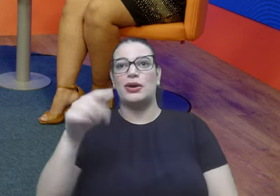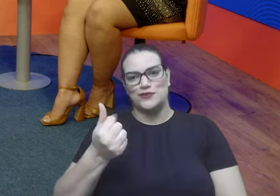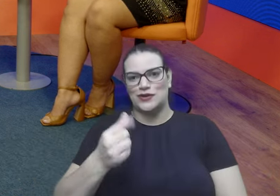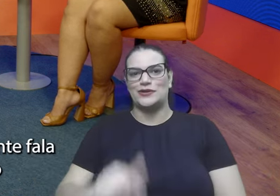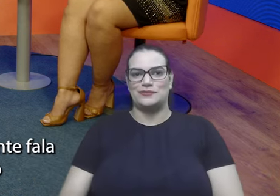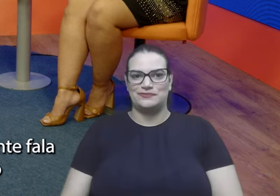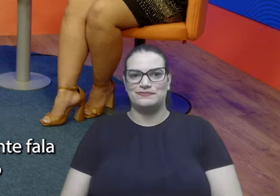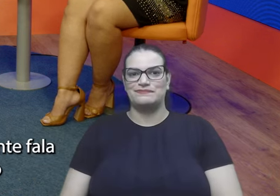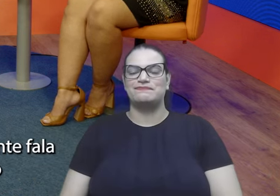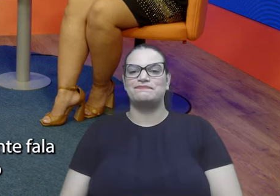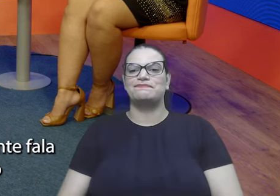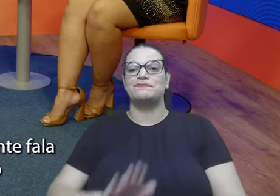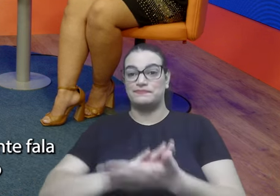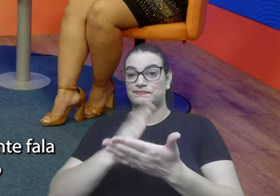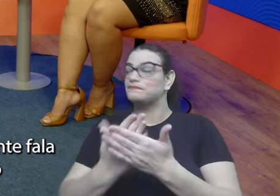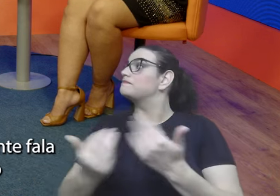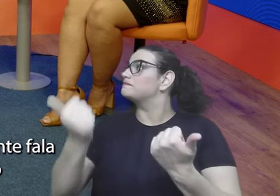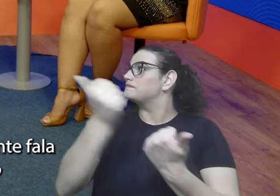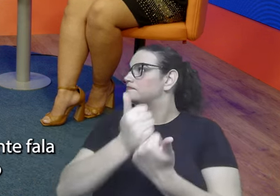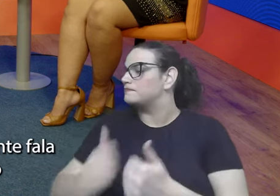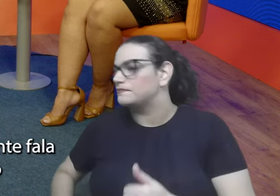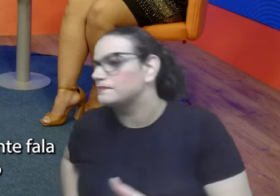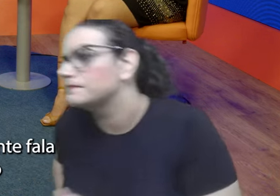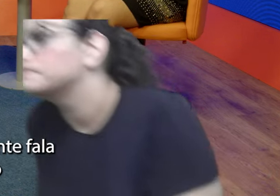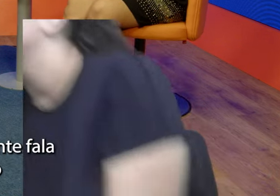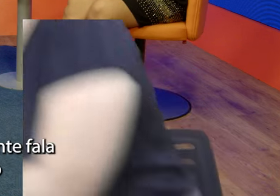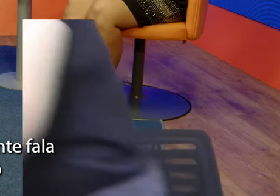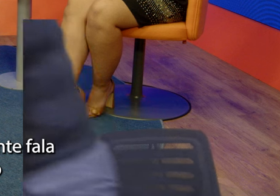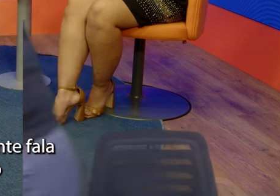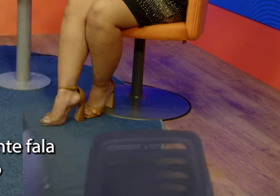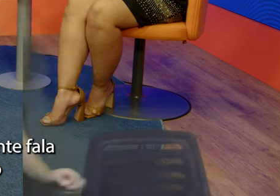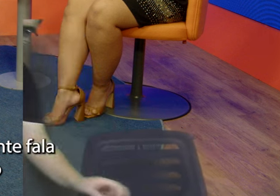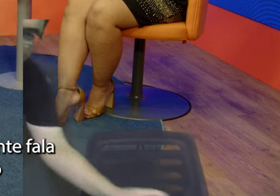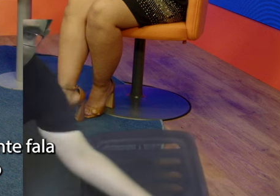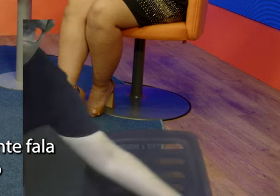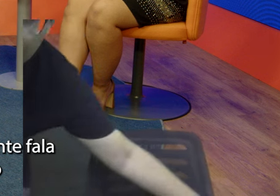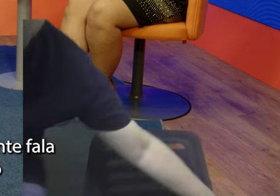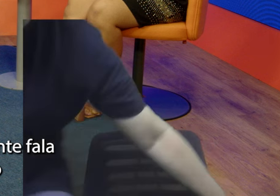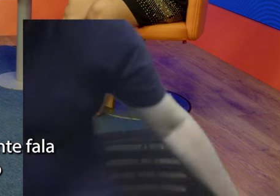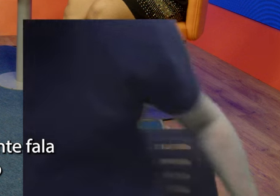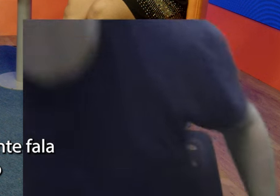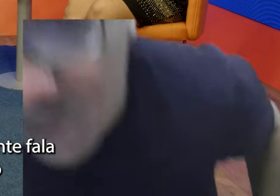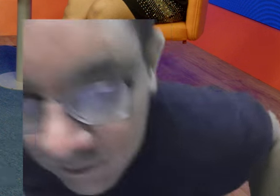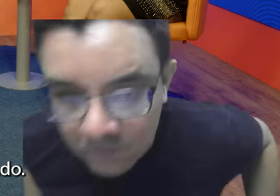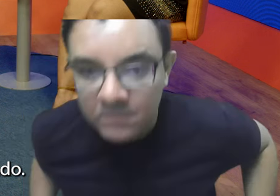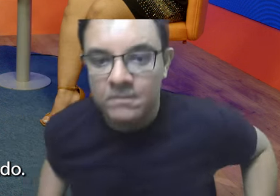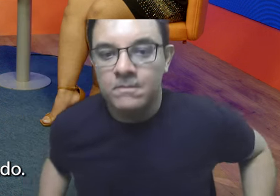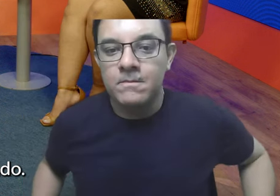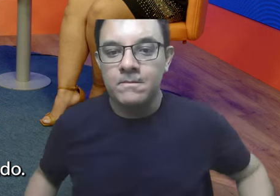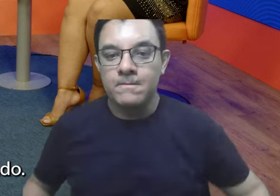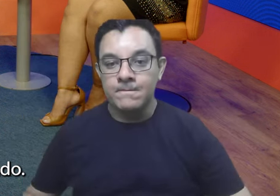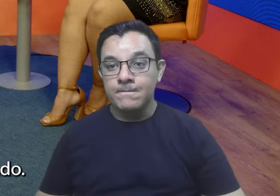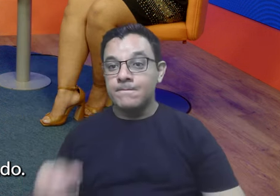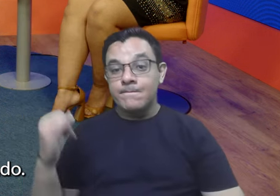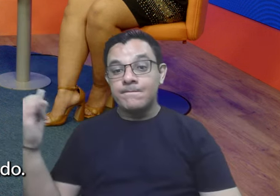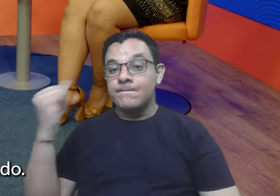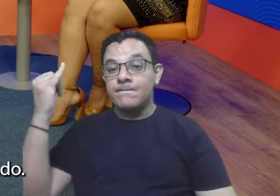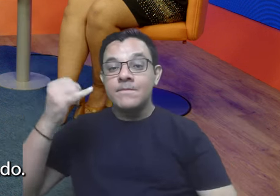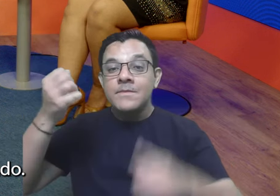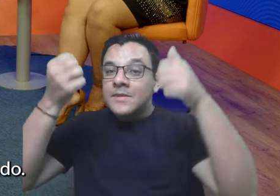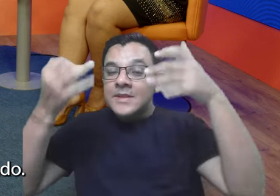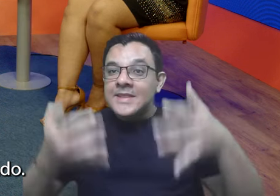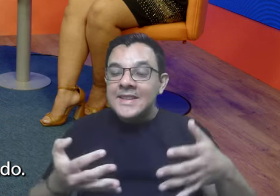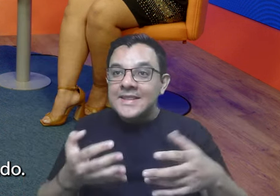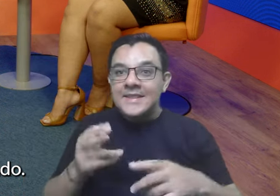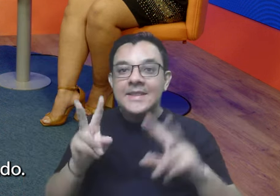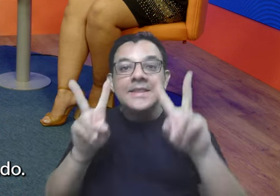exato Ana eh importante quando a gente fala de cuidado da economia do cuidado é importante a gente ressignificar